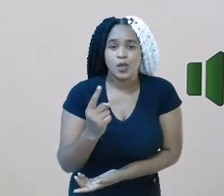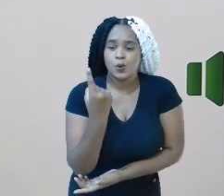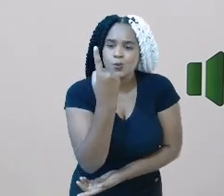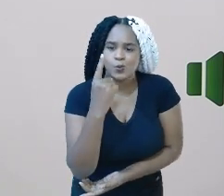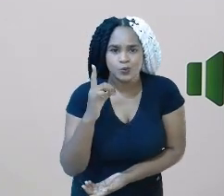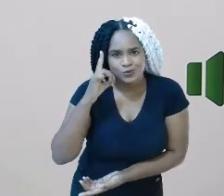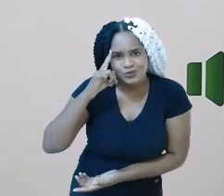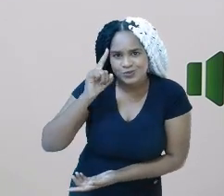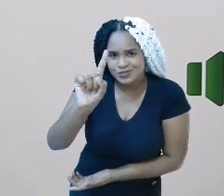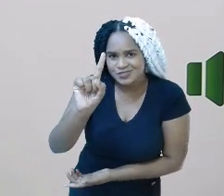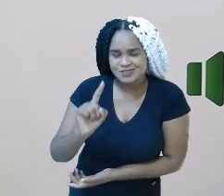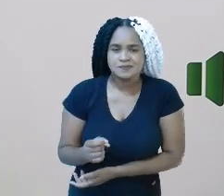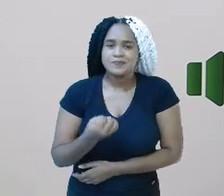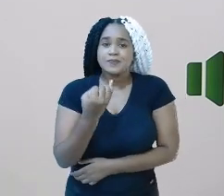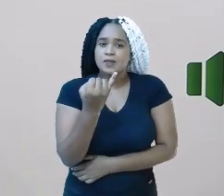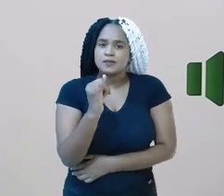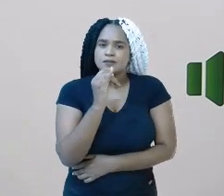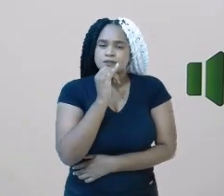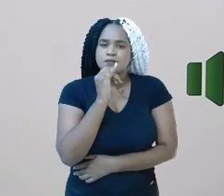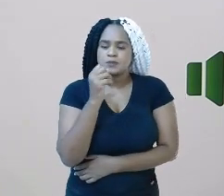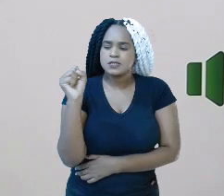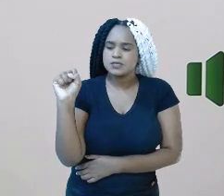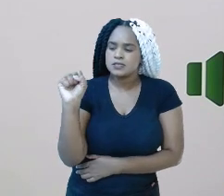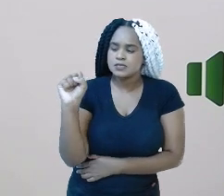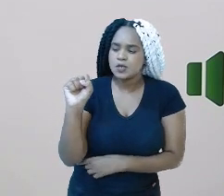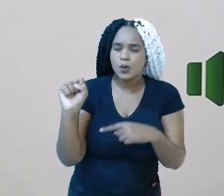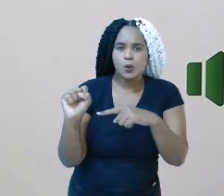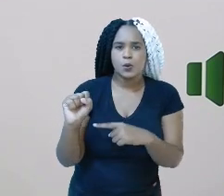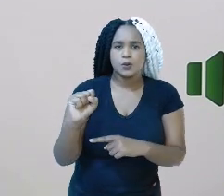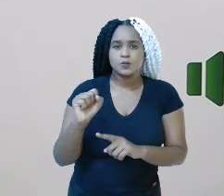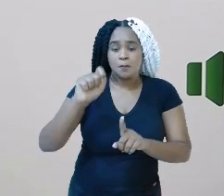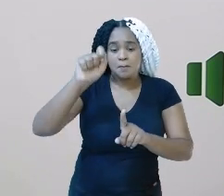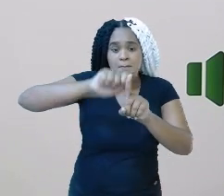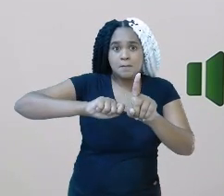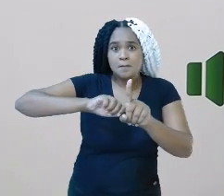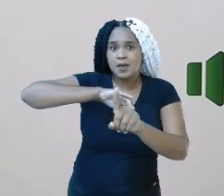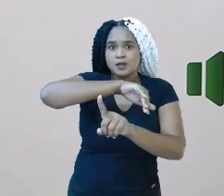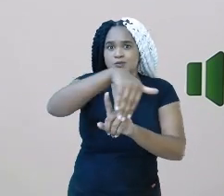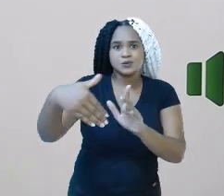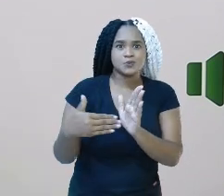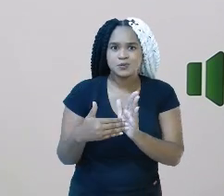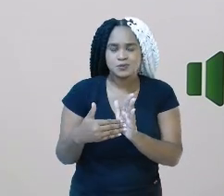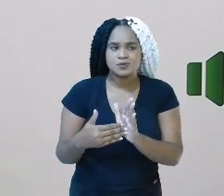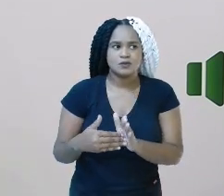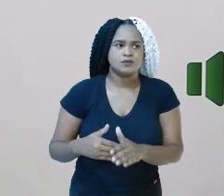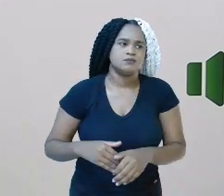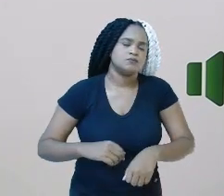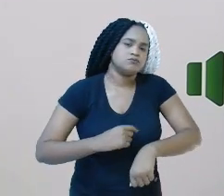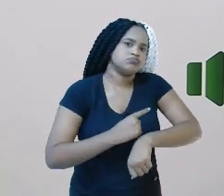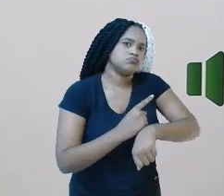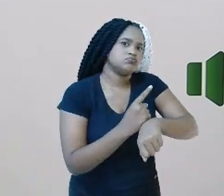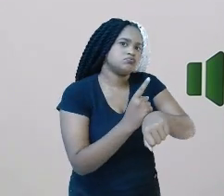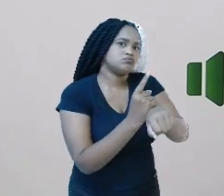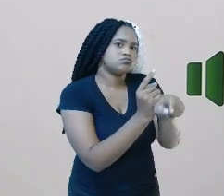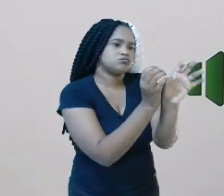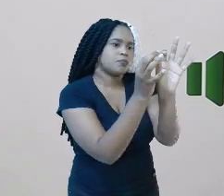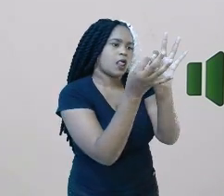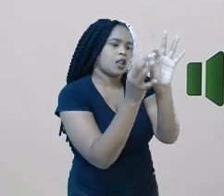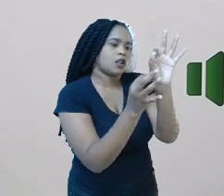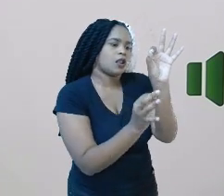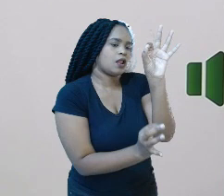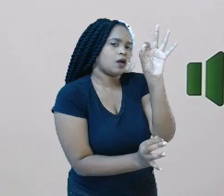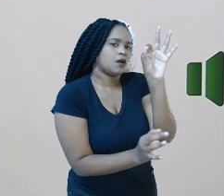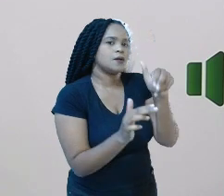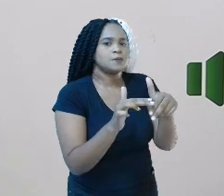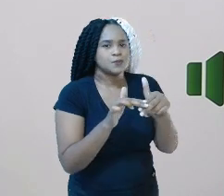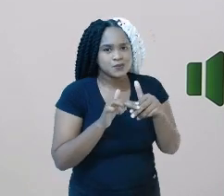por exemplo, medir os segundos do mês inteiro, como é que seria? Muito tempo, né? Por isso que, para isso eu